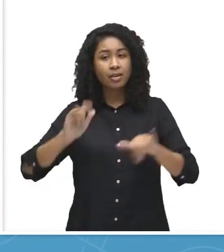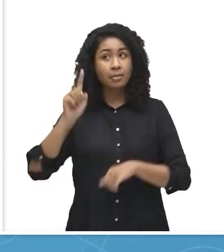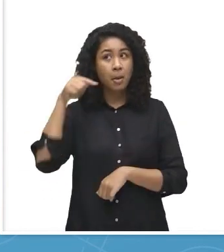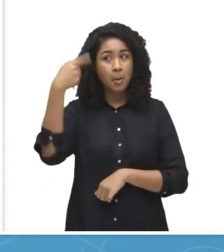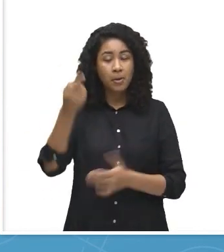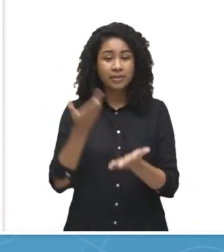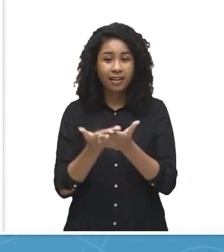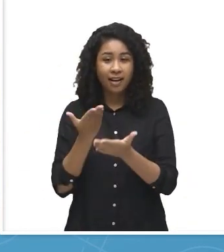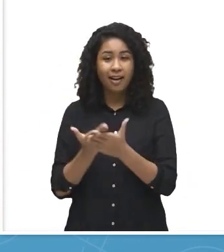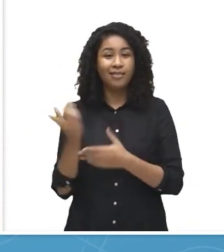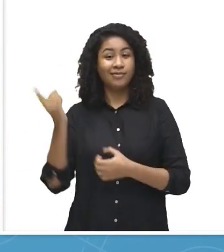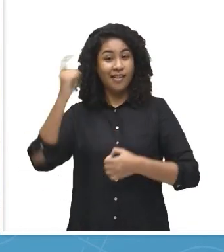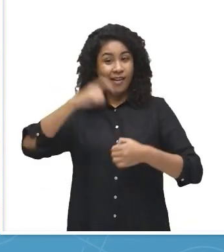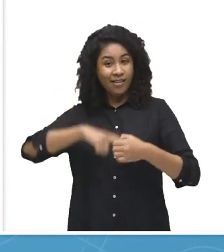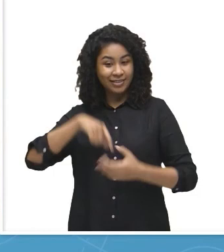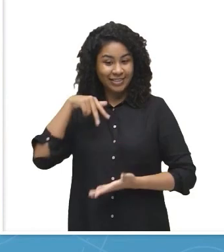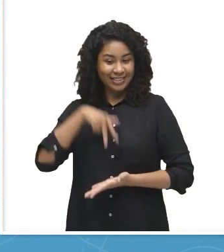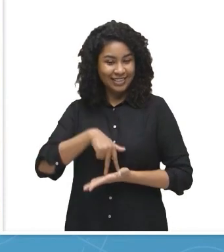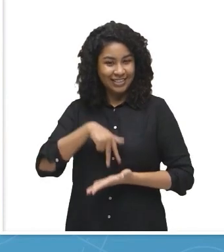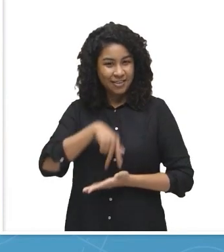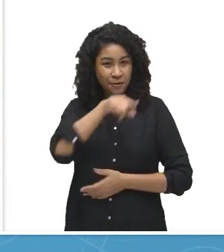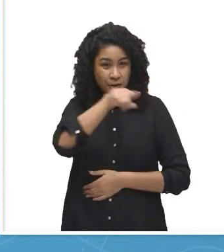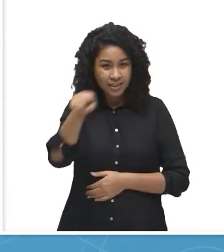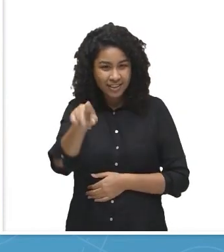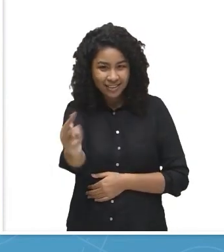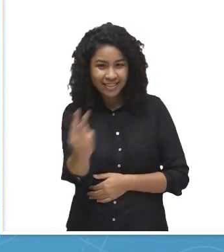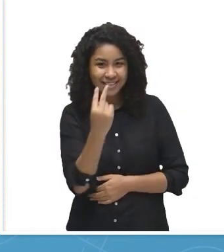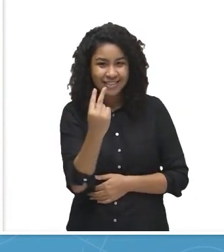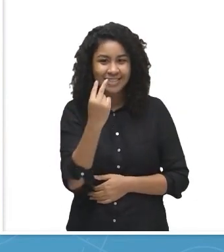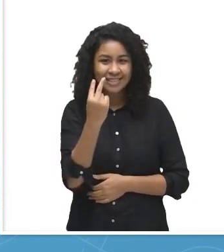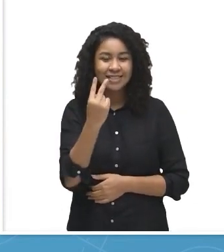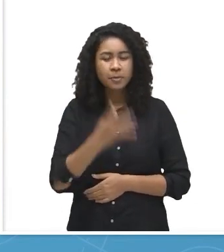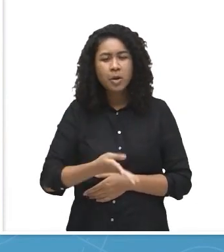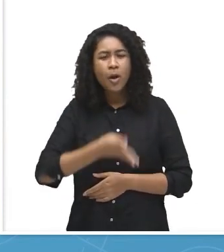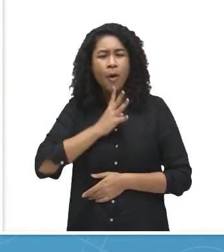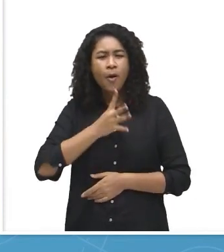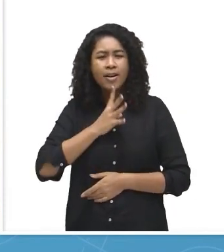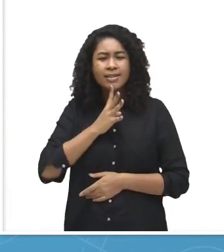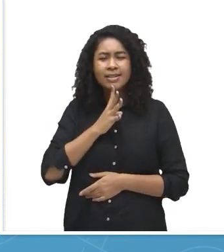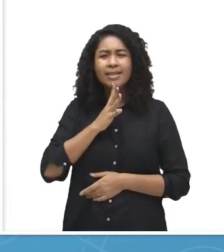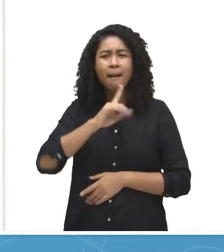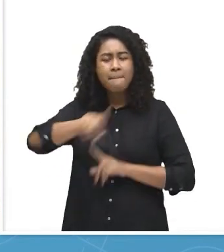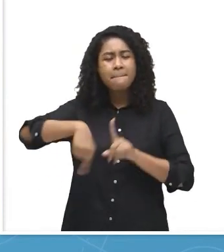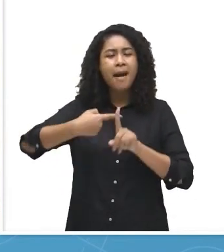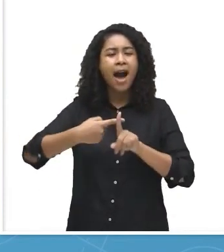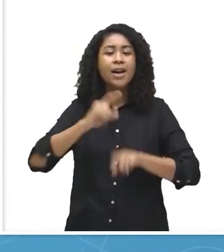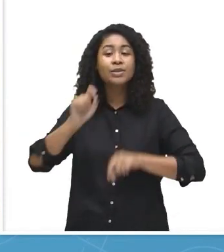de volta aqui, eu aqui, vocês aí, para conhecer um pouco mais de nossa história,